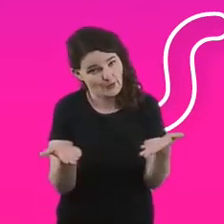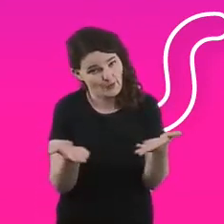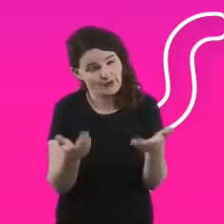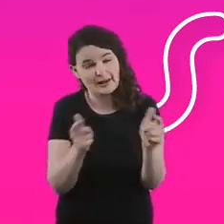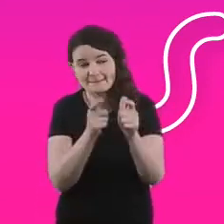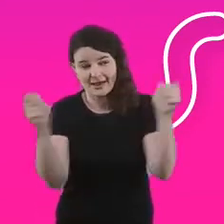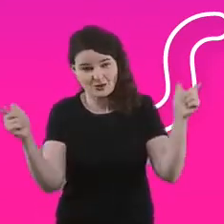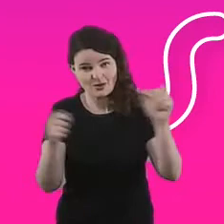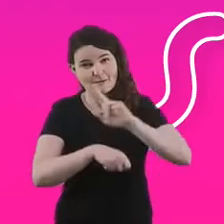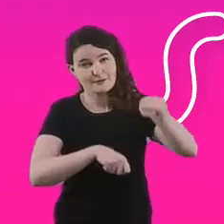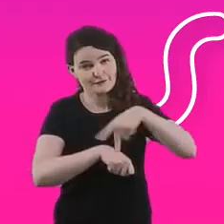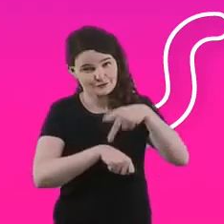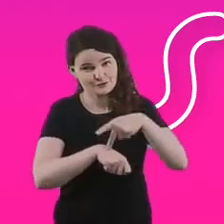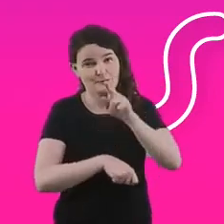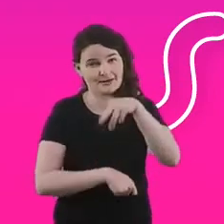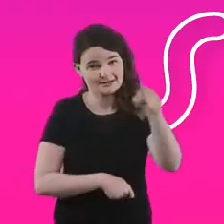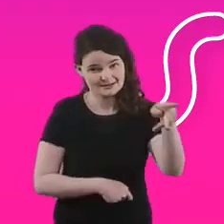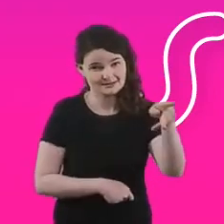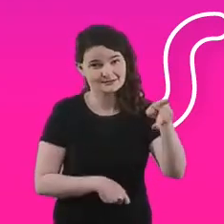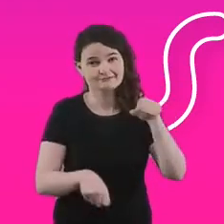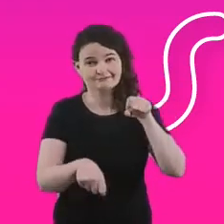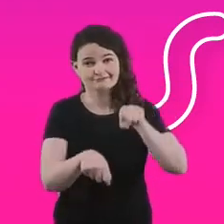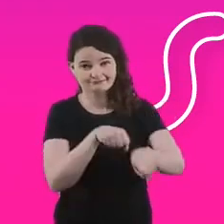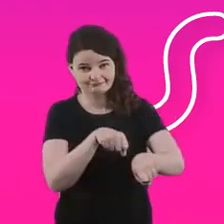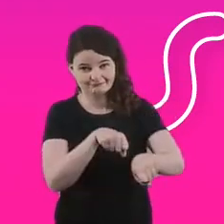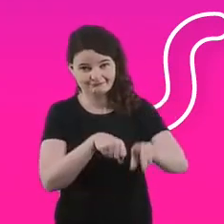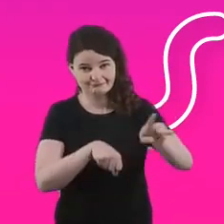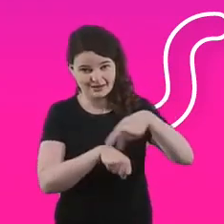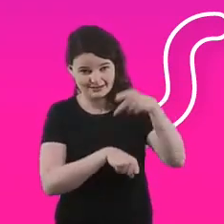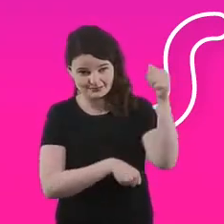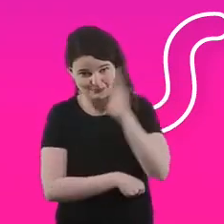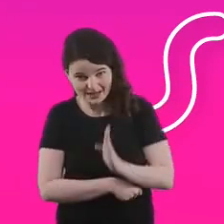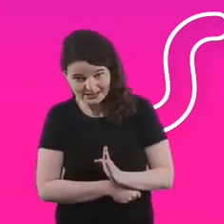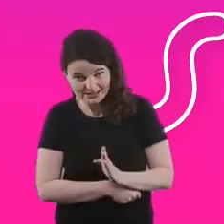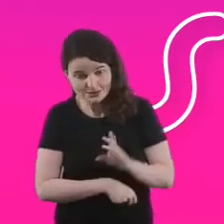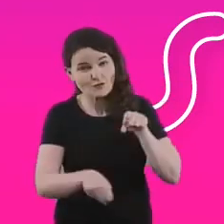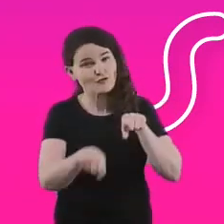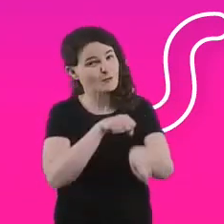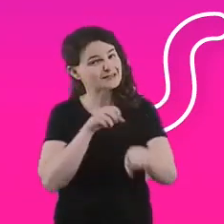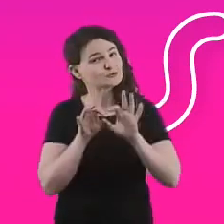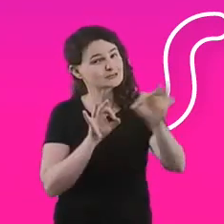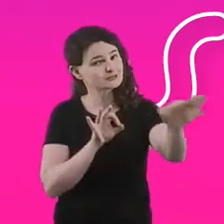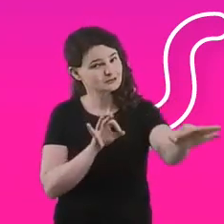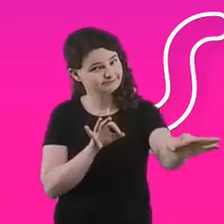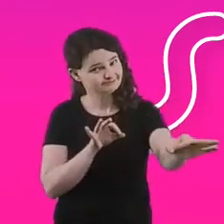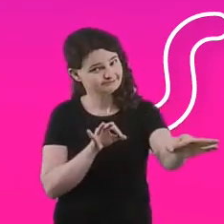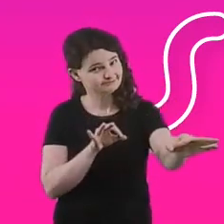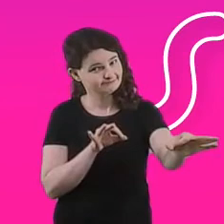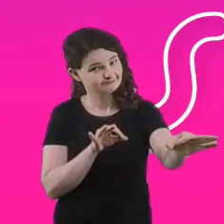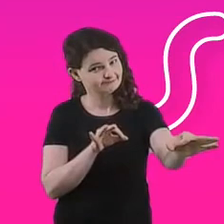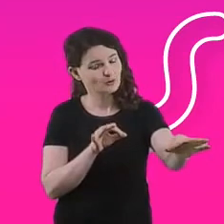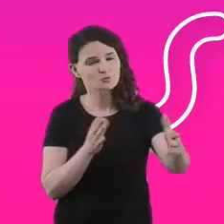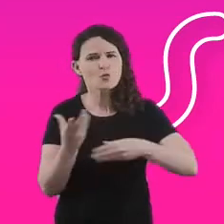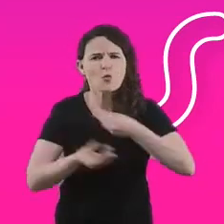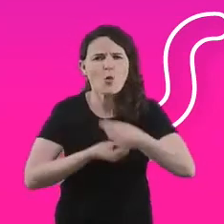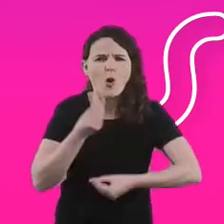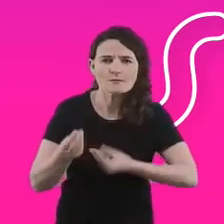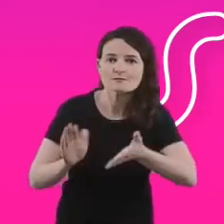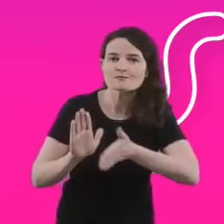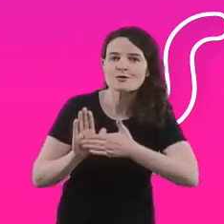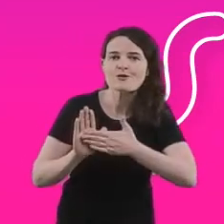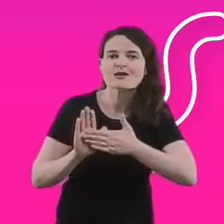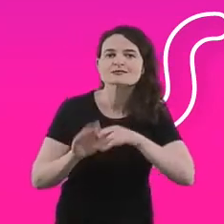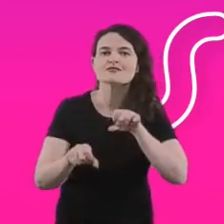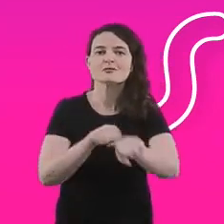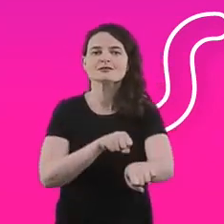formados à distância, então, mais do que a gente vê como um problema, a gente tem que ver como é que a gente constrói um modelo de formação